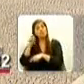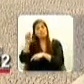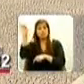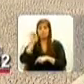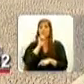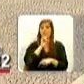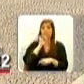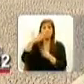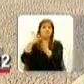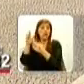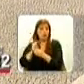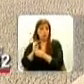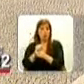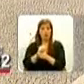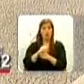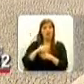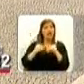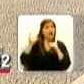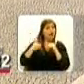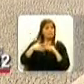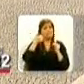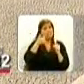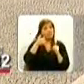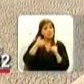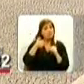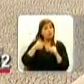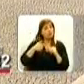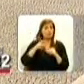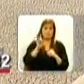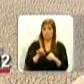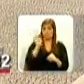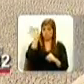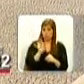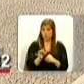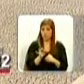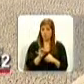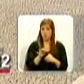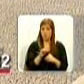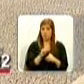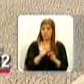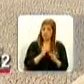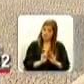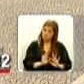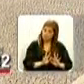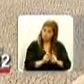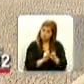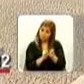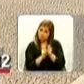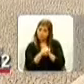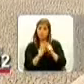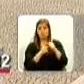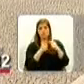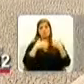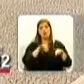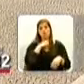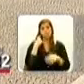ano, esses spreads eram 5% e 6%. Portanto, já há algum sinal positivo. Agora, infelizmente, ainda não chega.